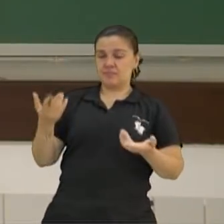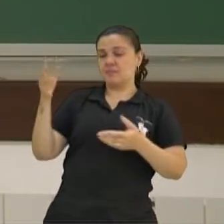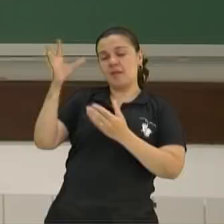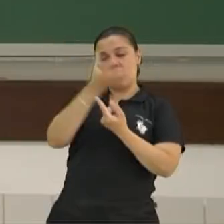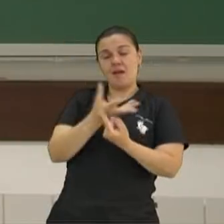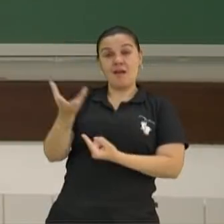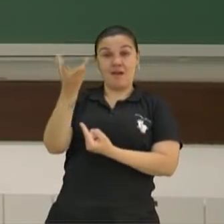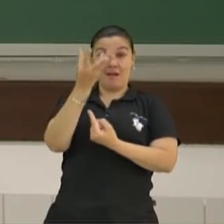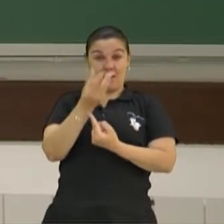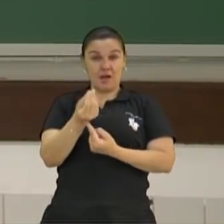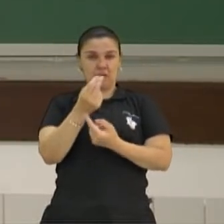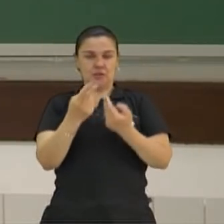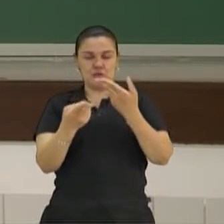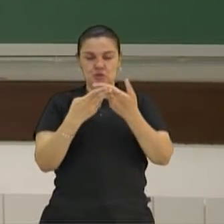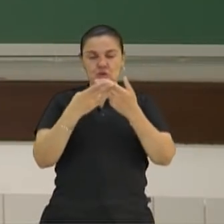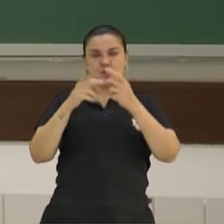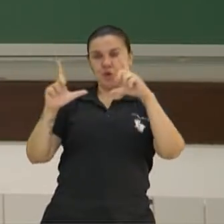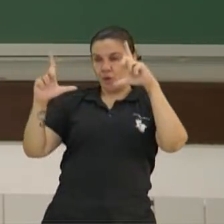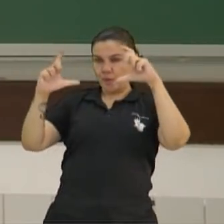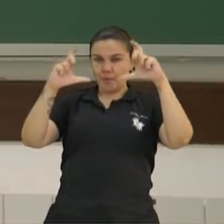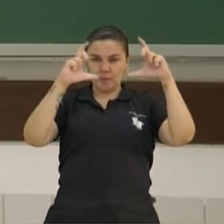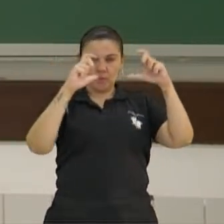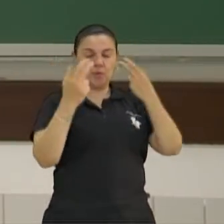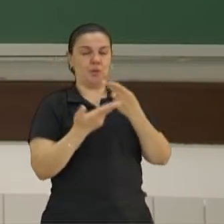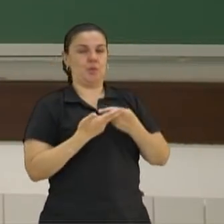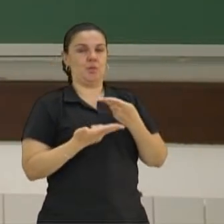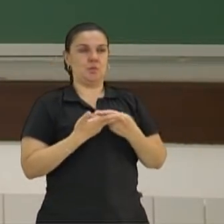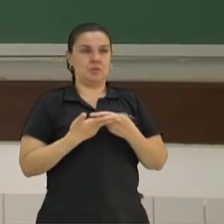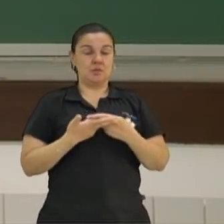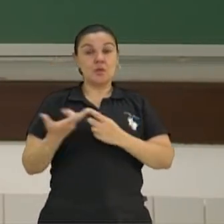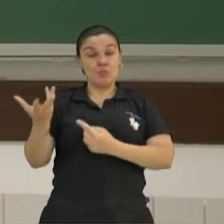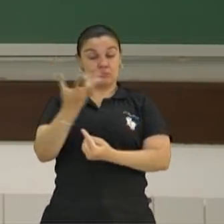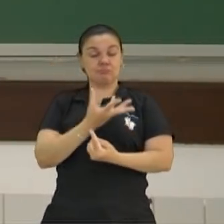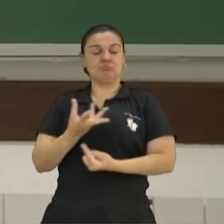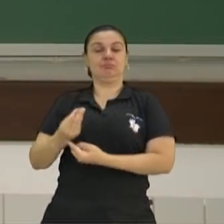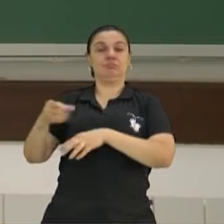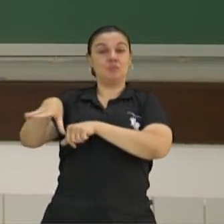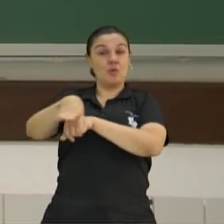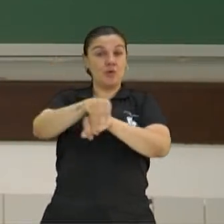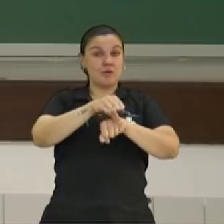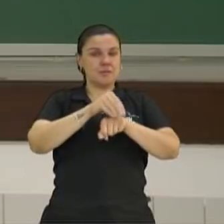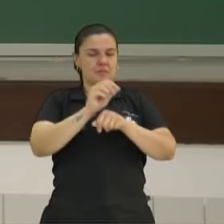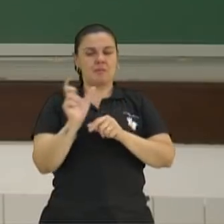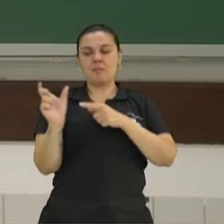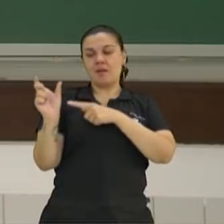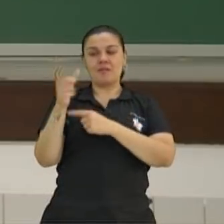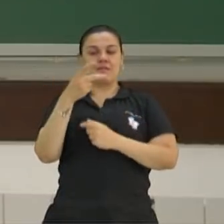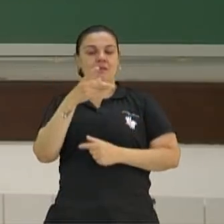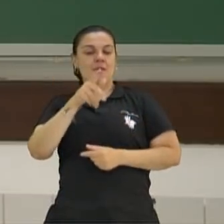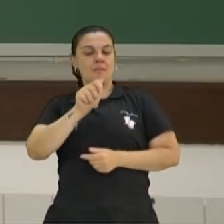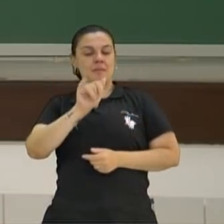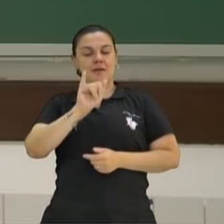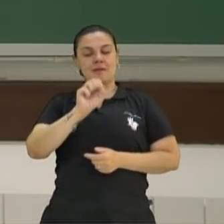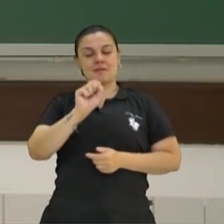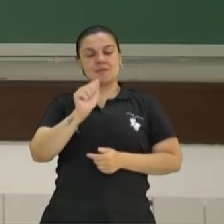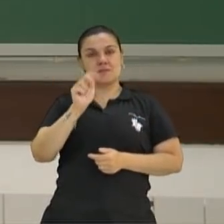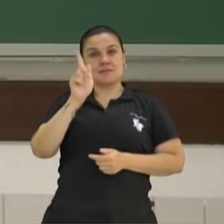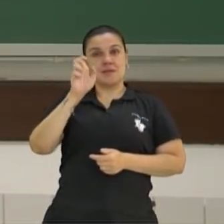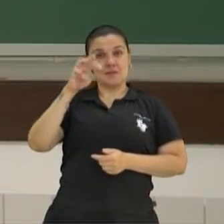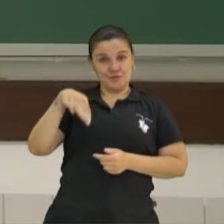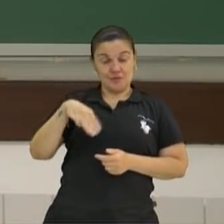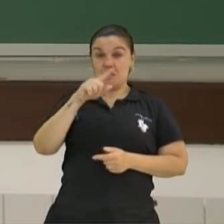artes utilizam, a fotografia, várias áreas do conhecimento utilizam o conceito de paisagem. Para